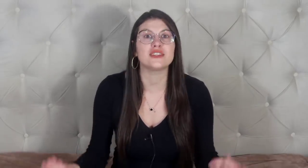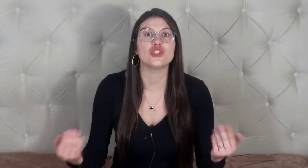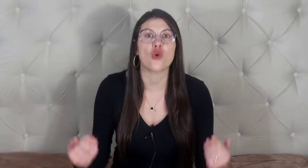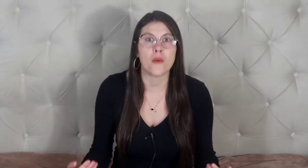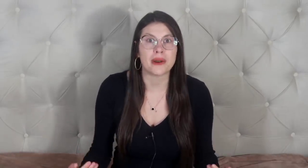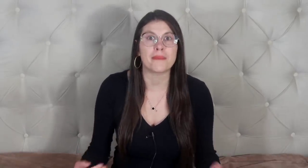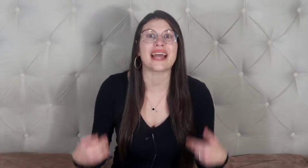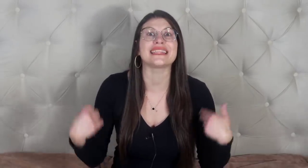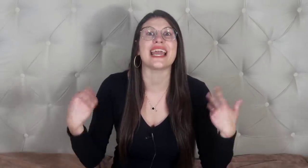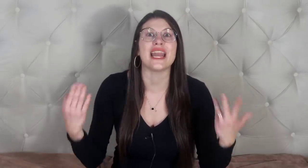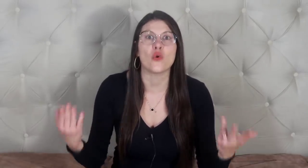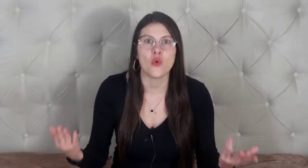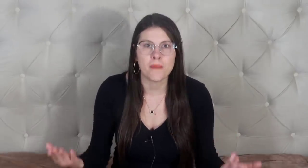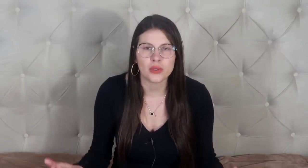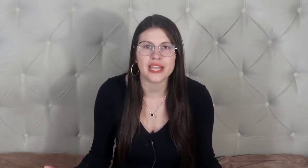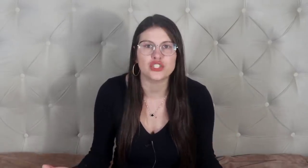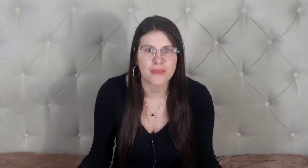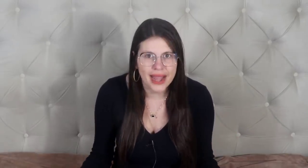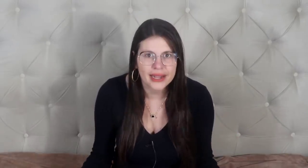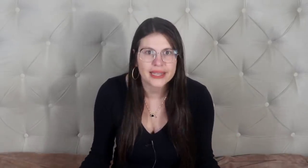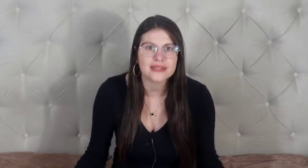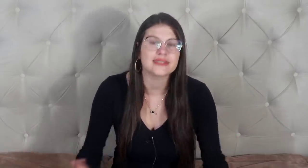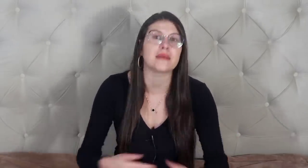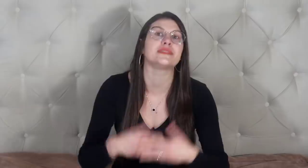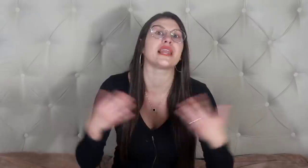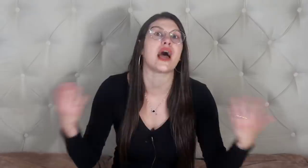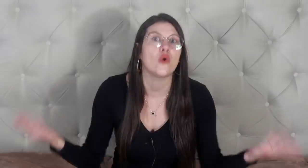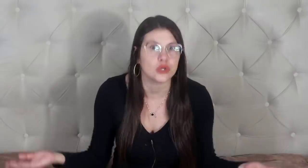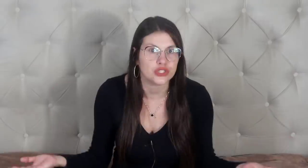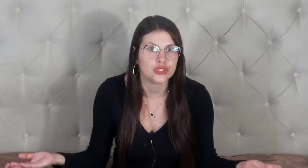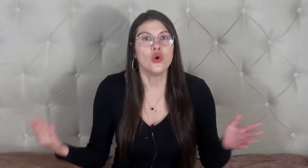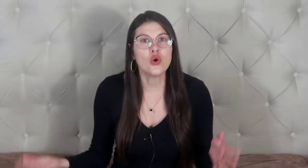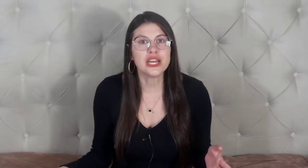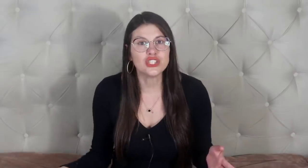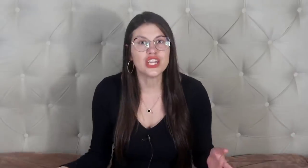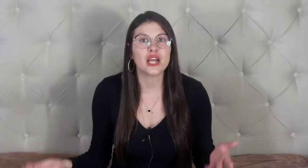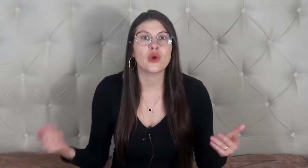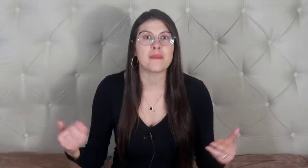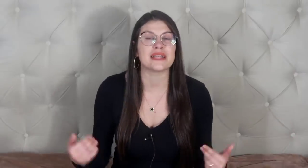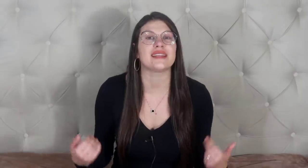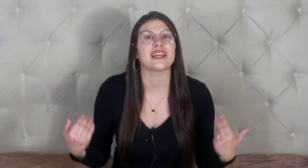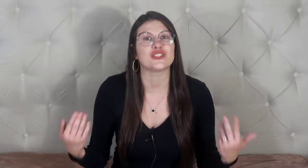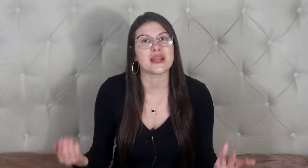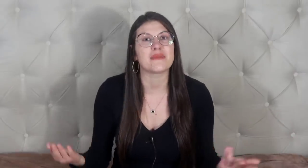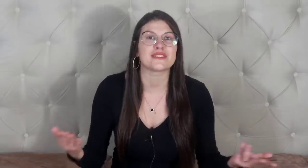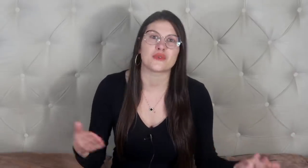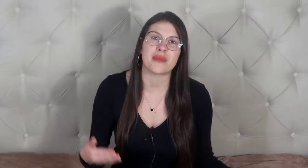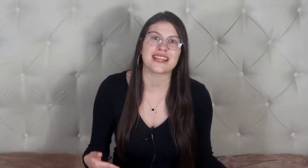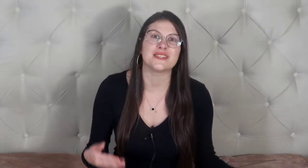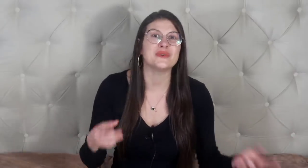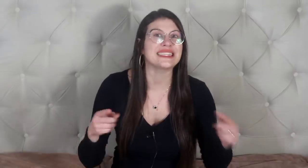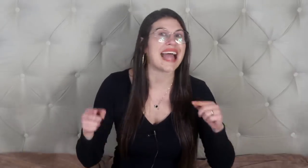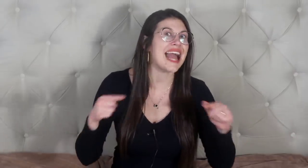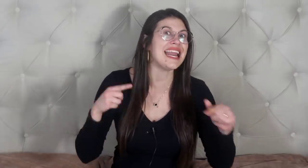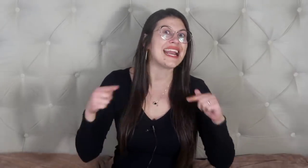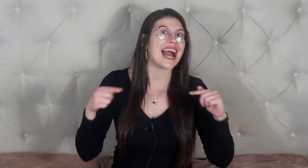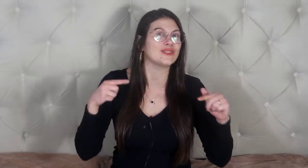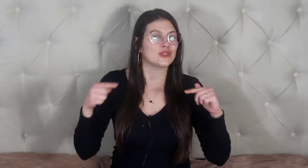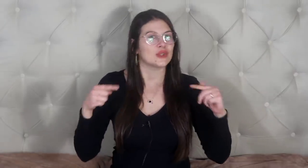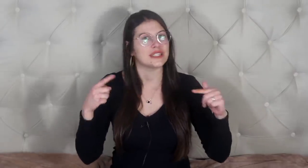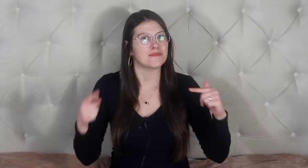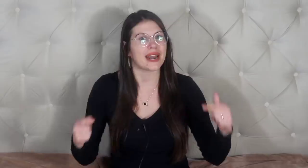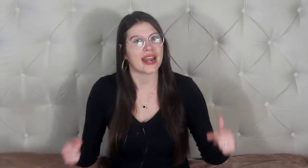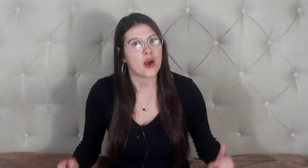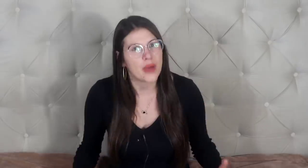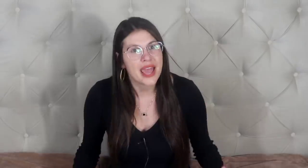de promessas de compra para ter algum poder de barganha, sabe-se lá onde. O Cristiano, representante da empresa no Brasil, tá